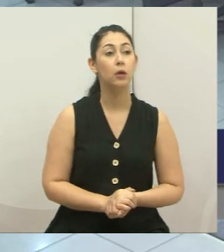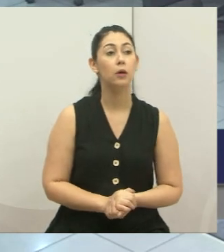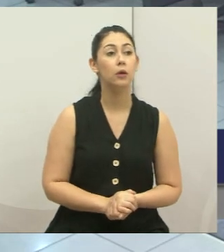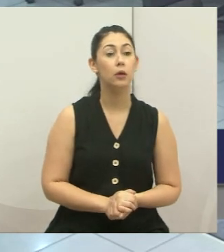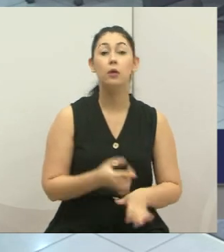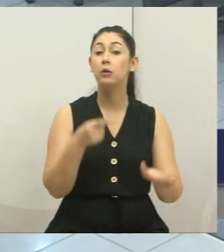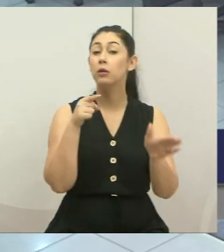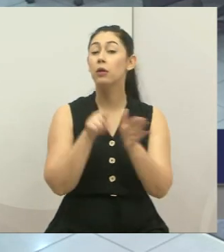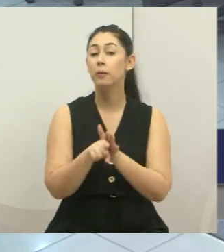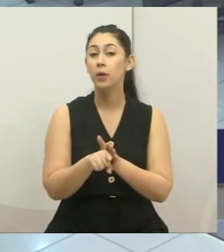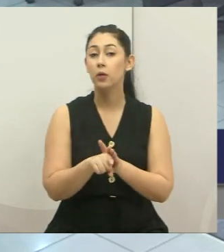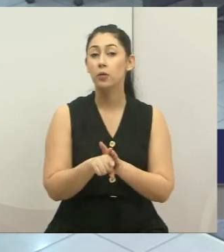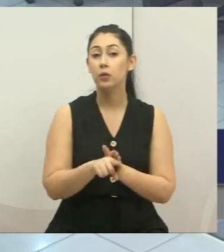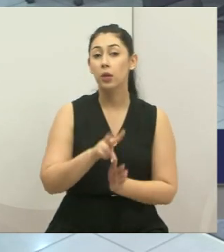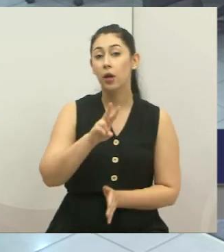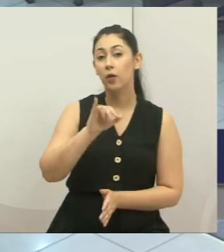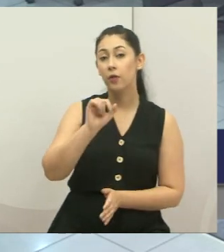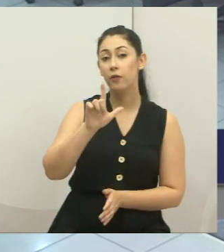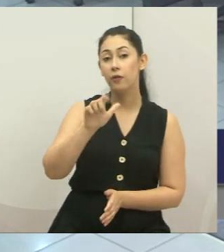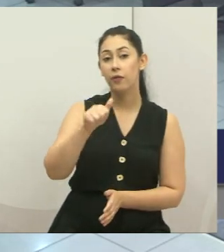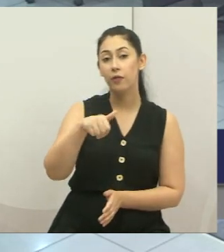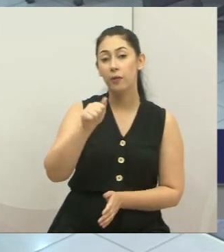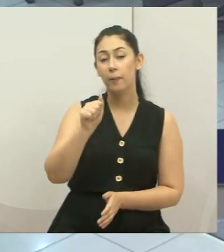É uma pergunta da senhora Vilma Zani.